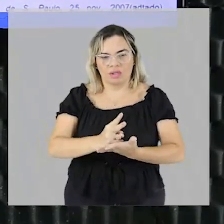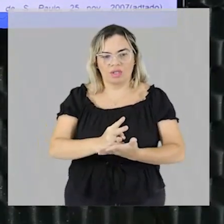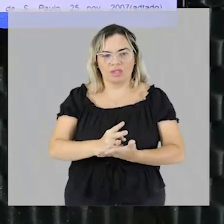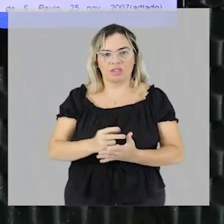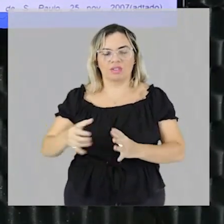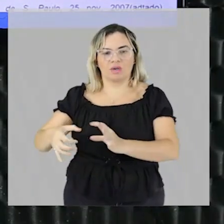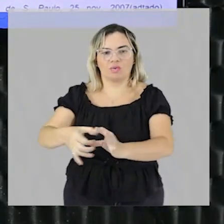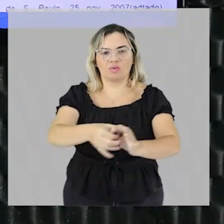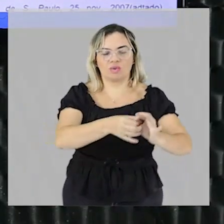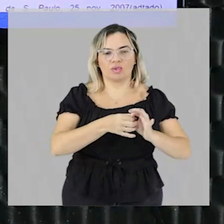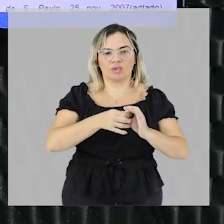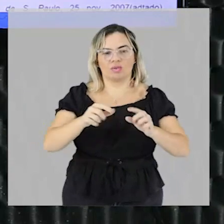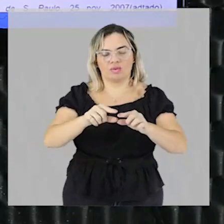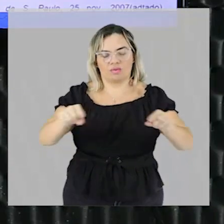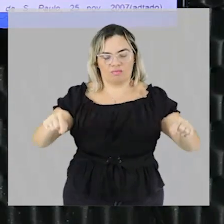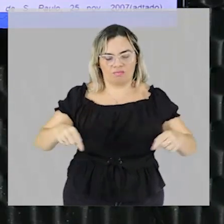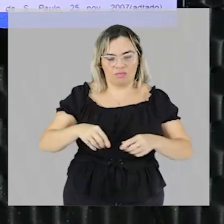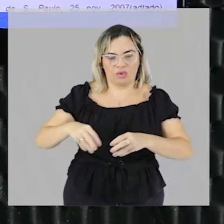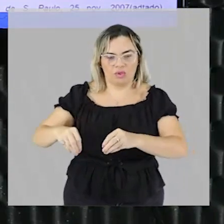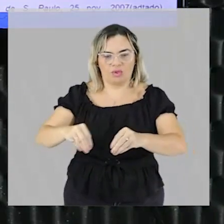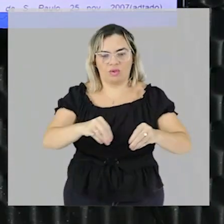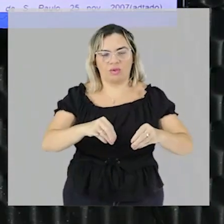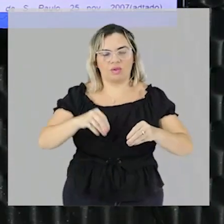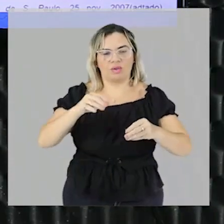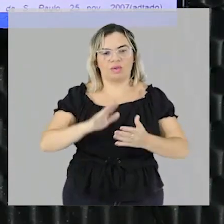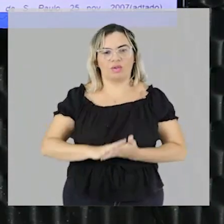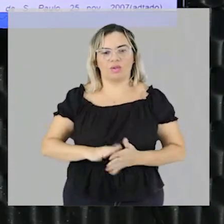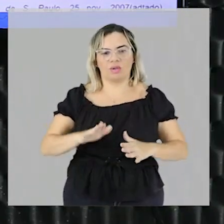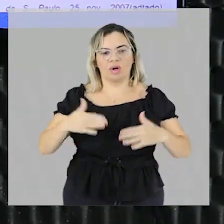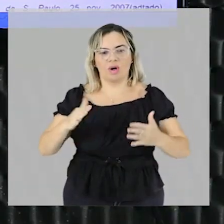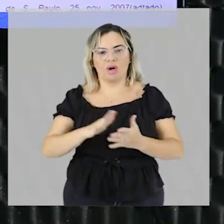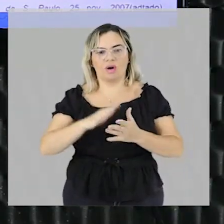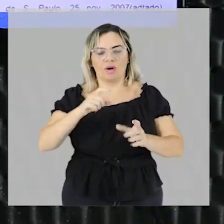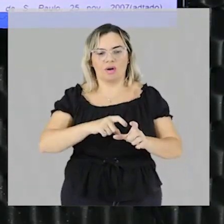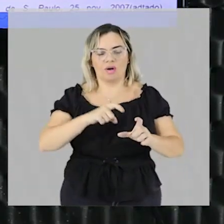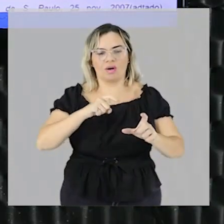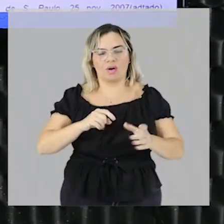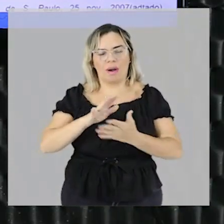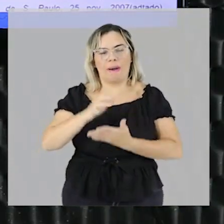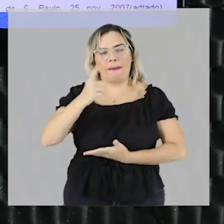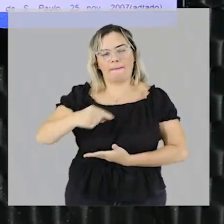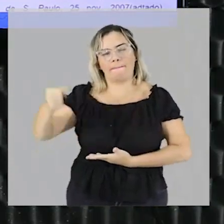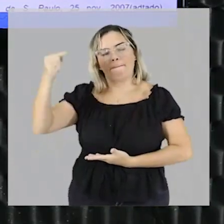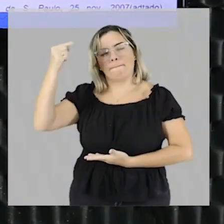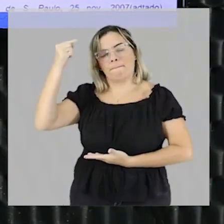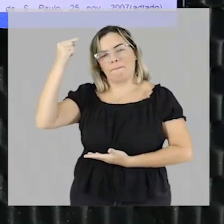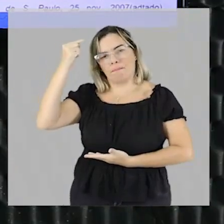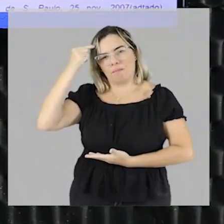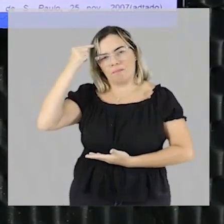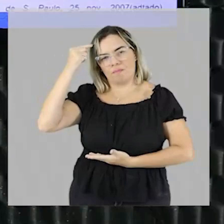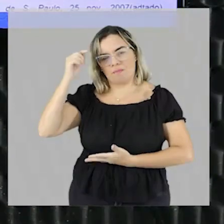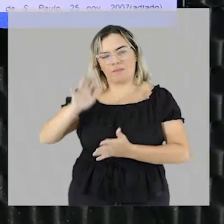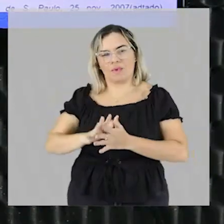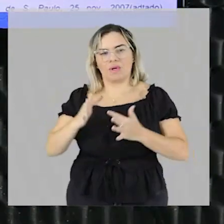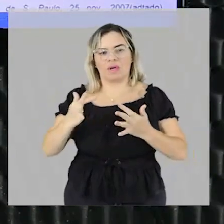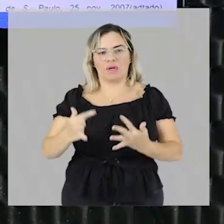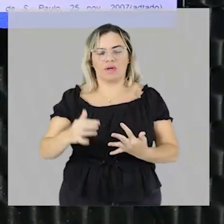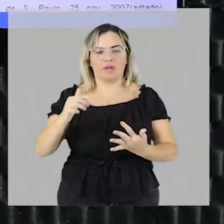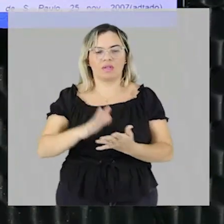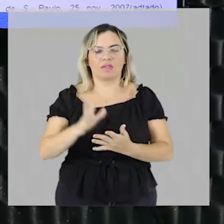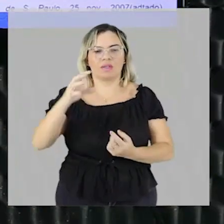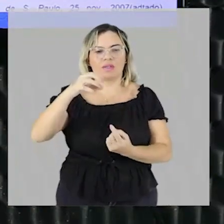territorial, a partir de uma independência que foi pensada pela corte, a partir